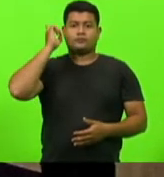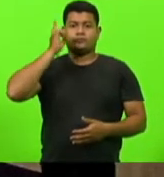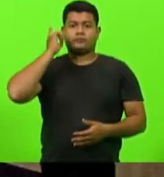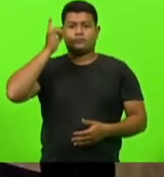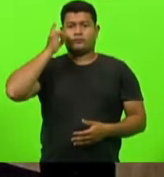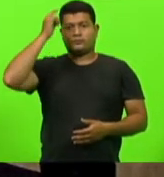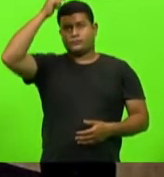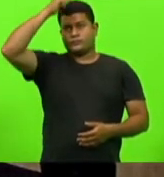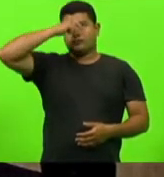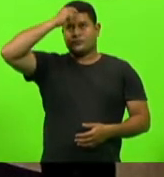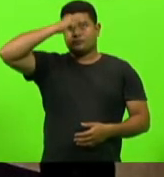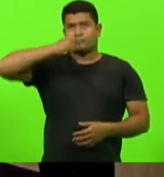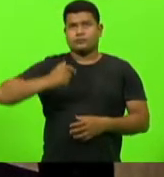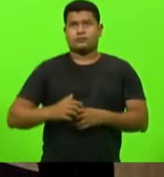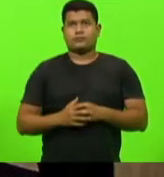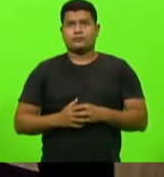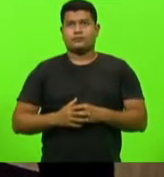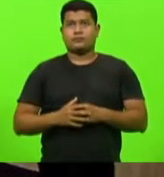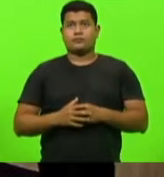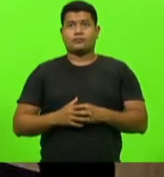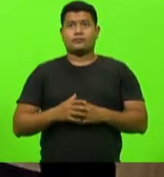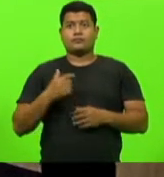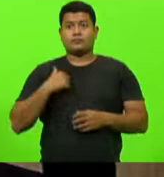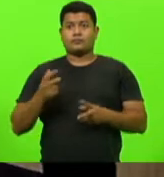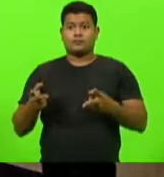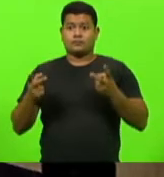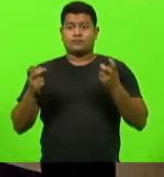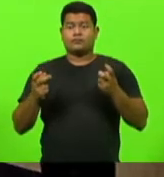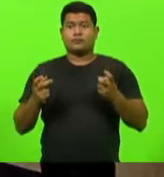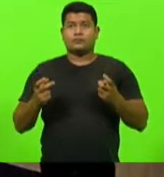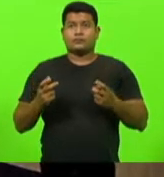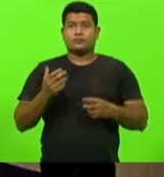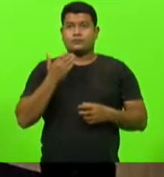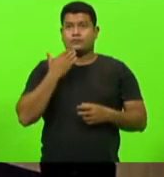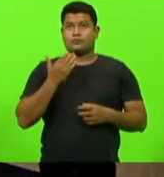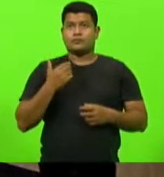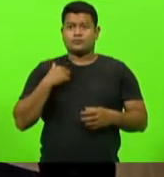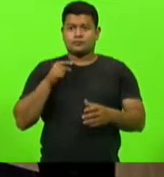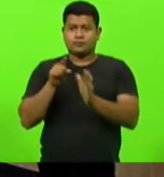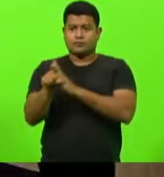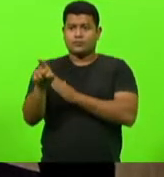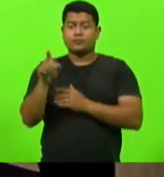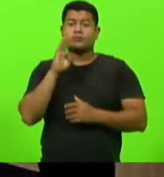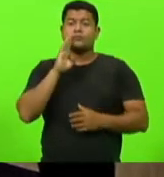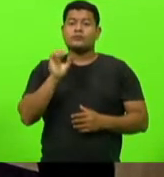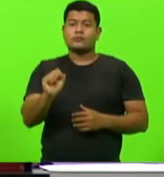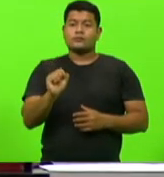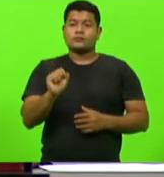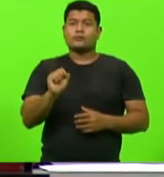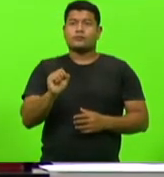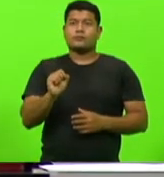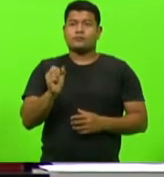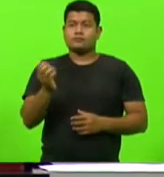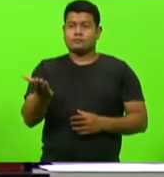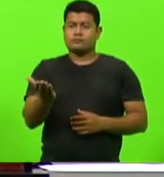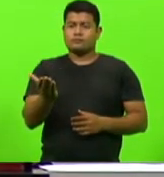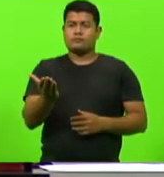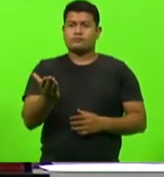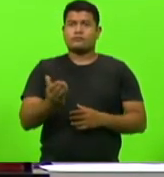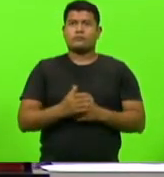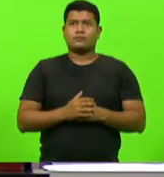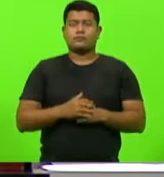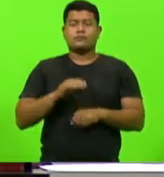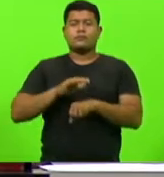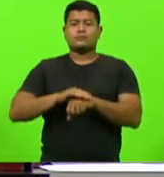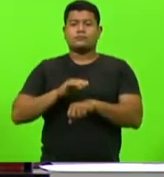Maurício. Eu vejo um pedido, só queria consultar o Bruno, do colega deputado Bruno Souza, que é o